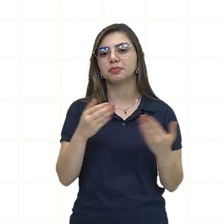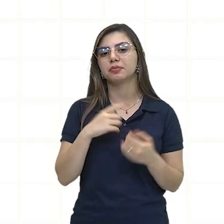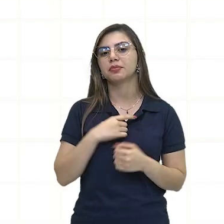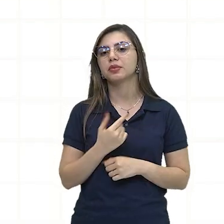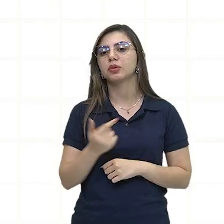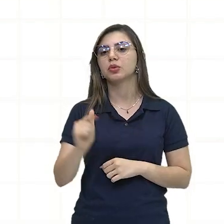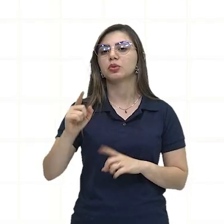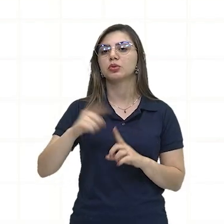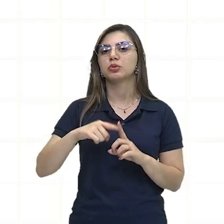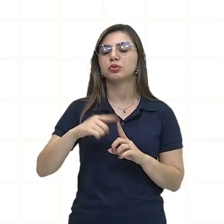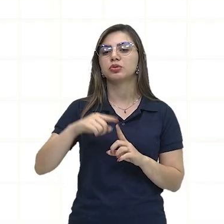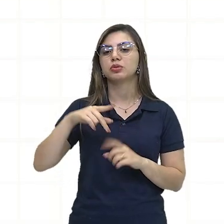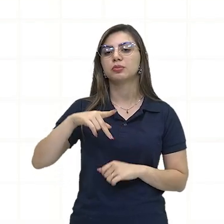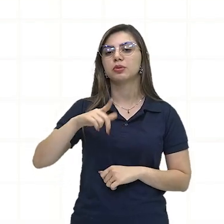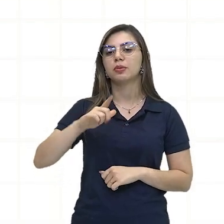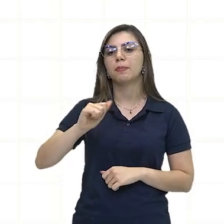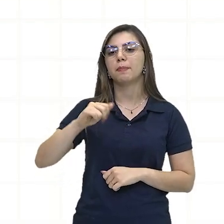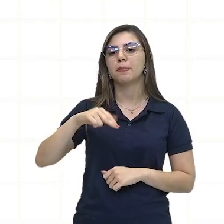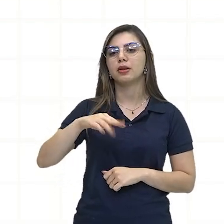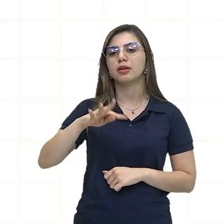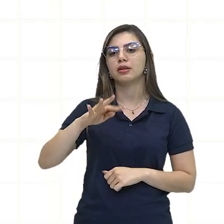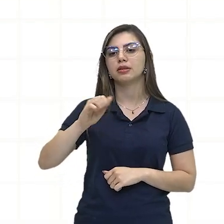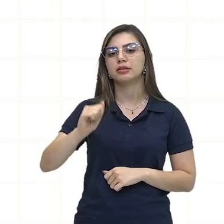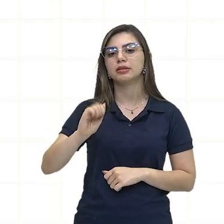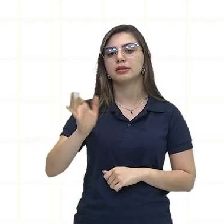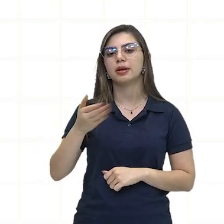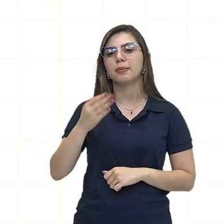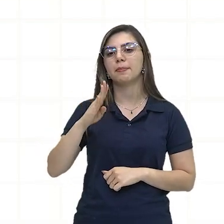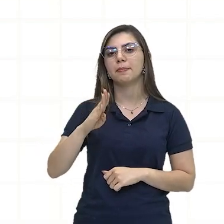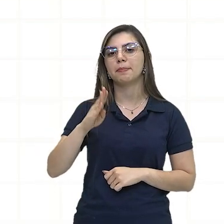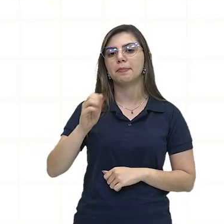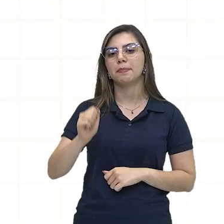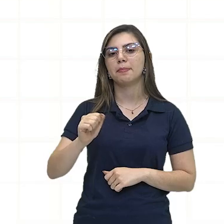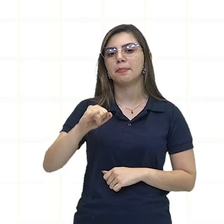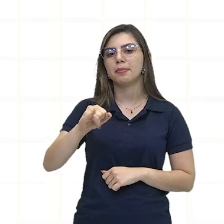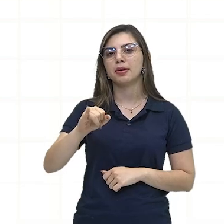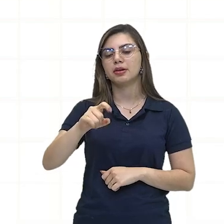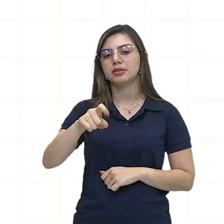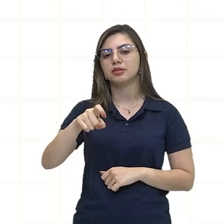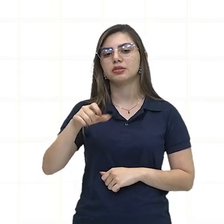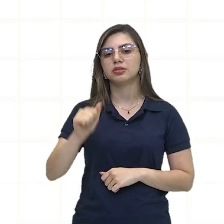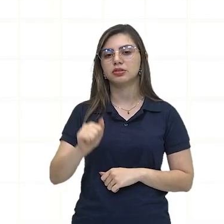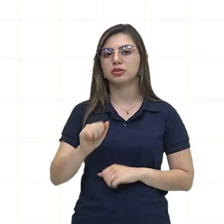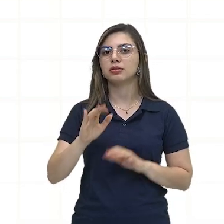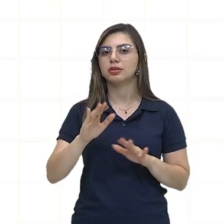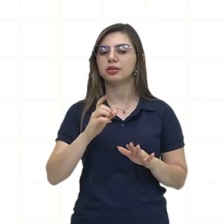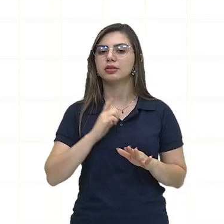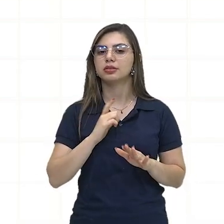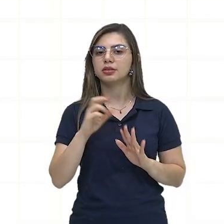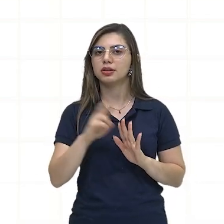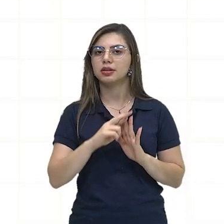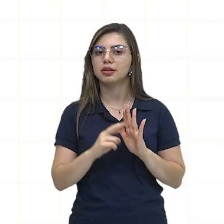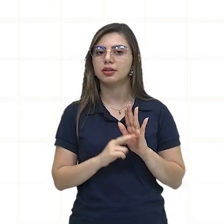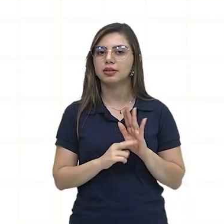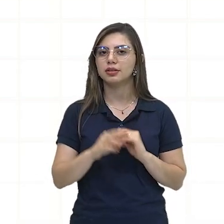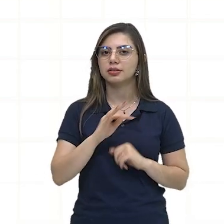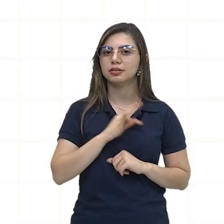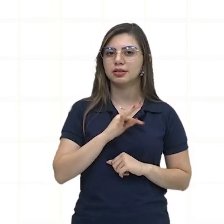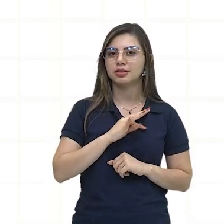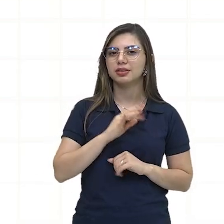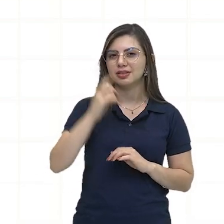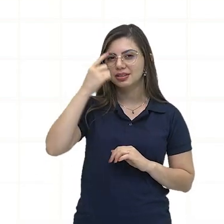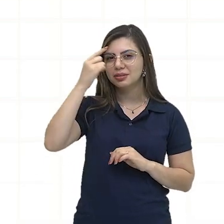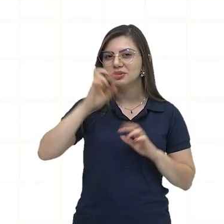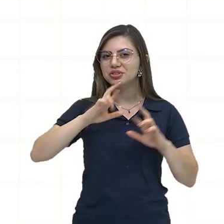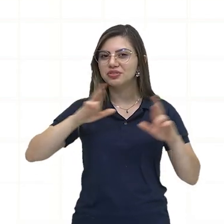tipo de planta, a chamada planta baixa. Agora sim, eu tenho um rigor técnico, lembra, diferente do